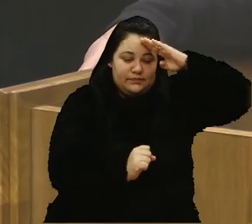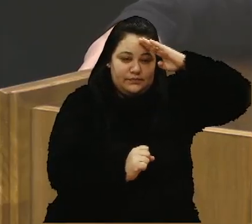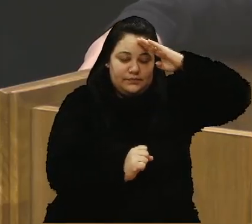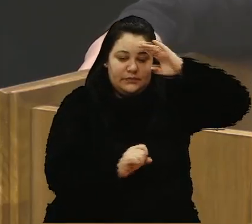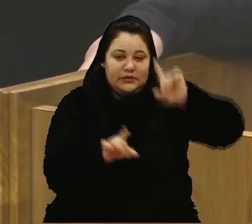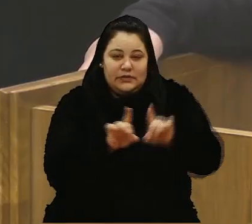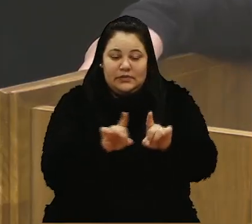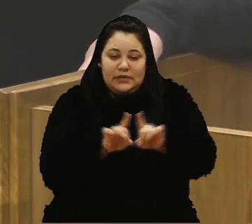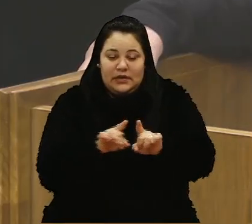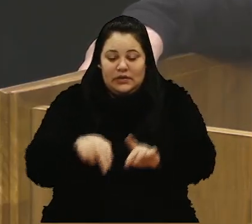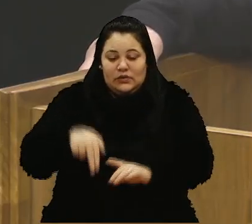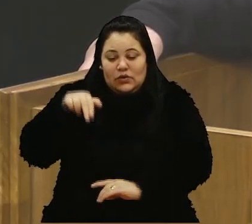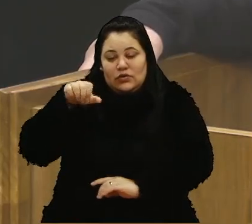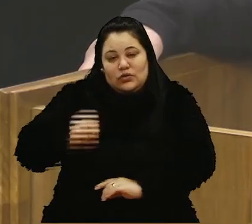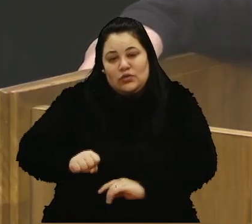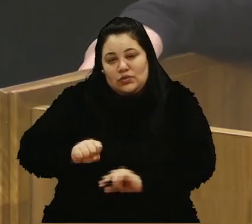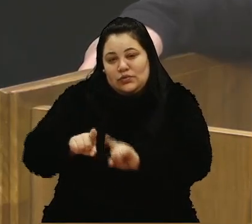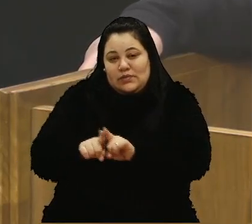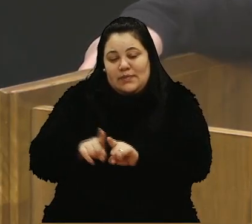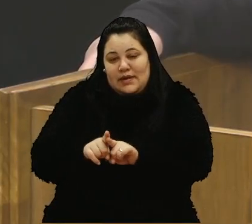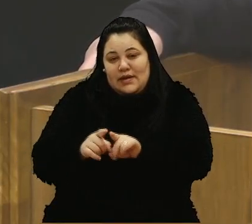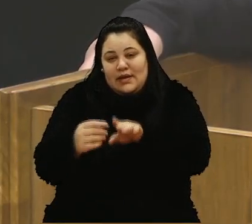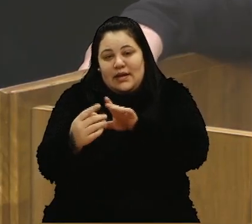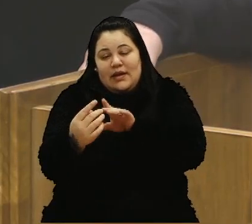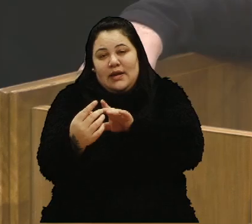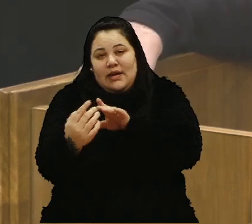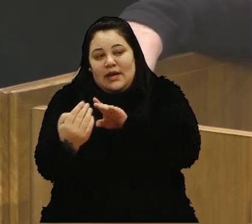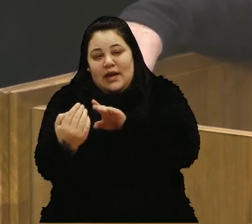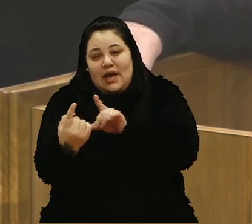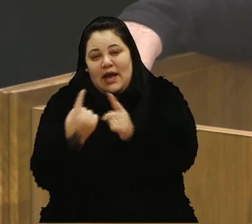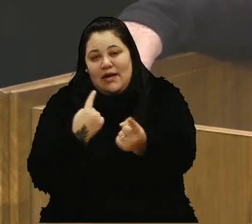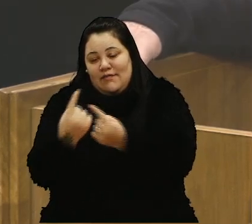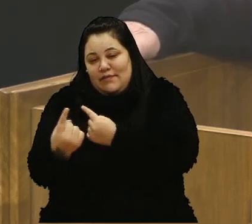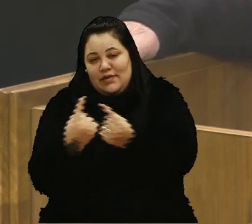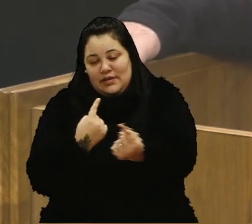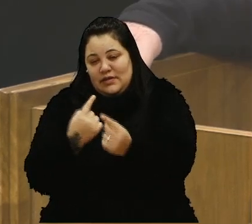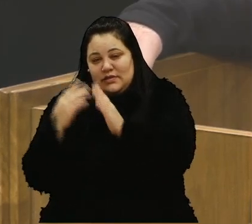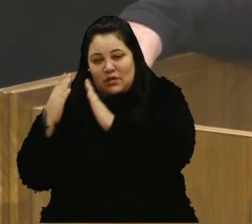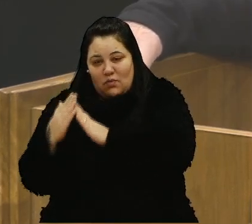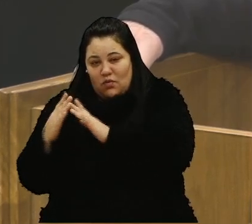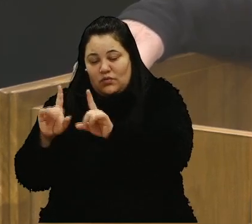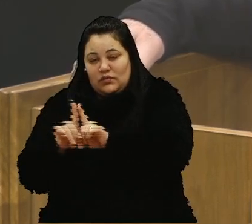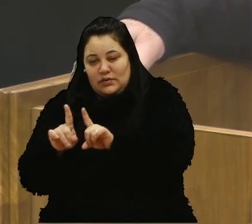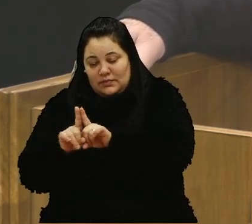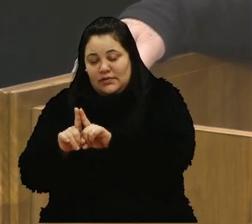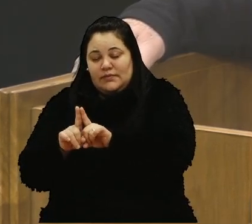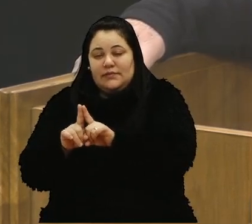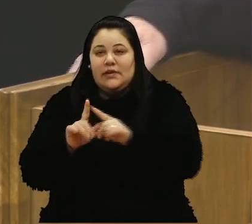eixo Norte-Sul, que vai até a Avenida São Leopoldo e que vai até